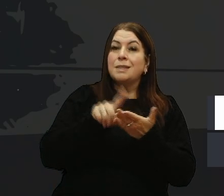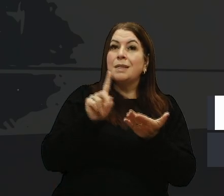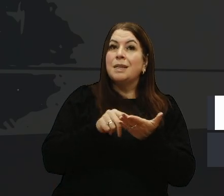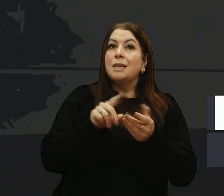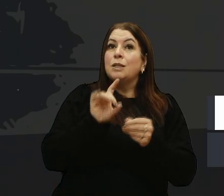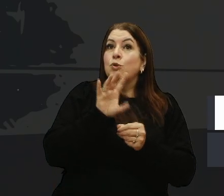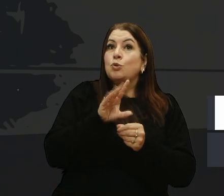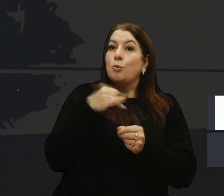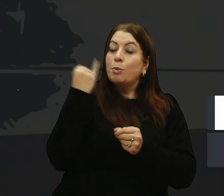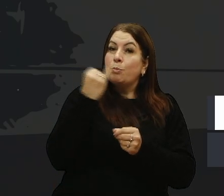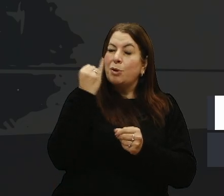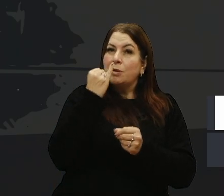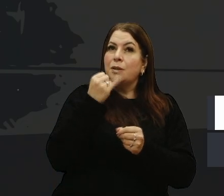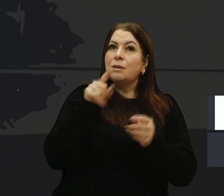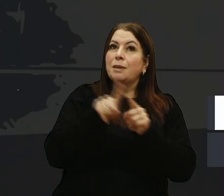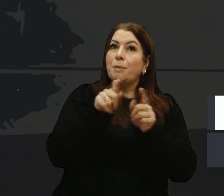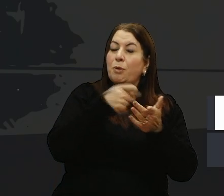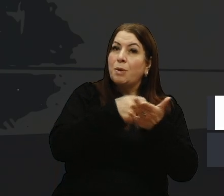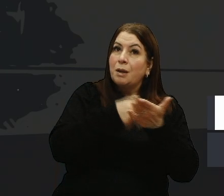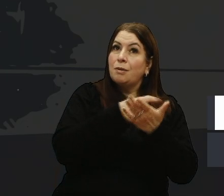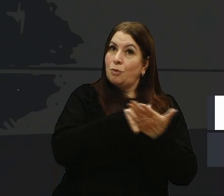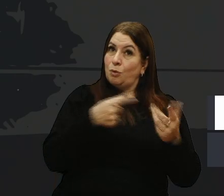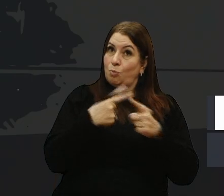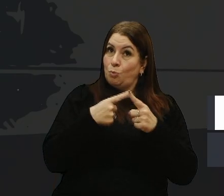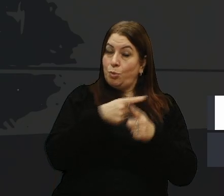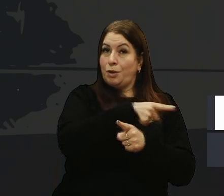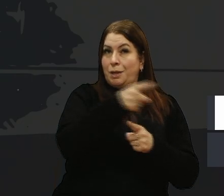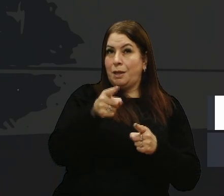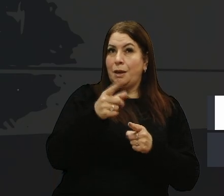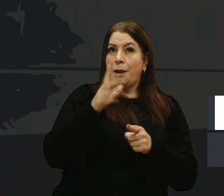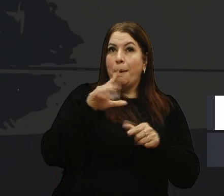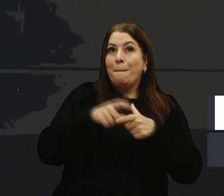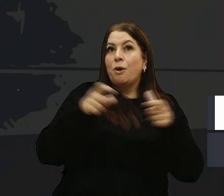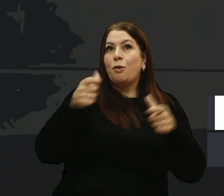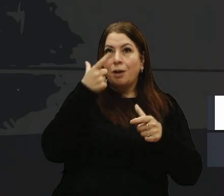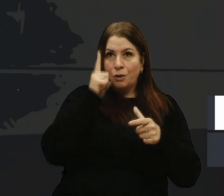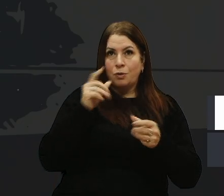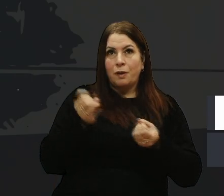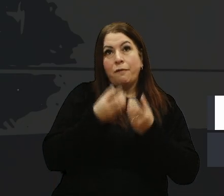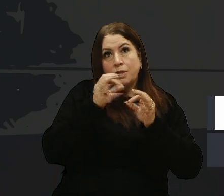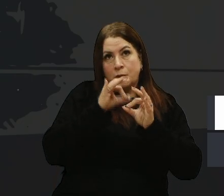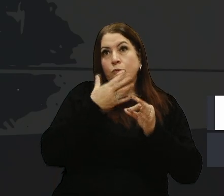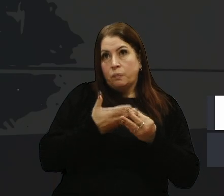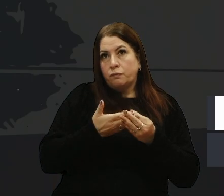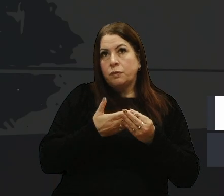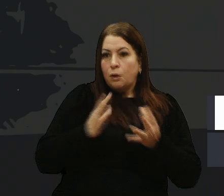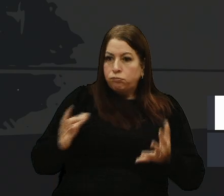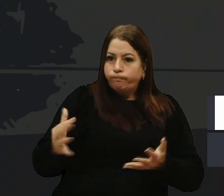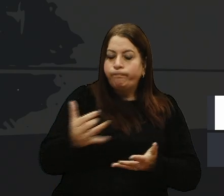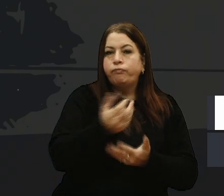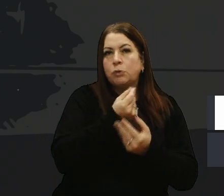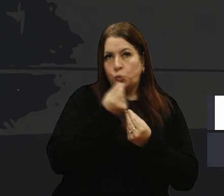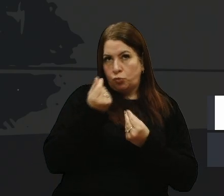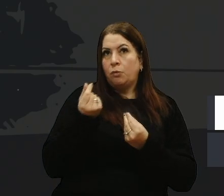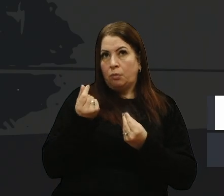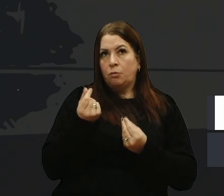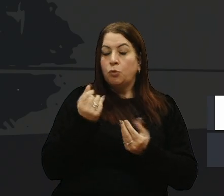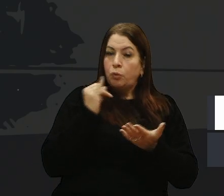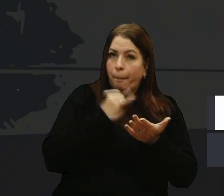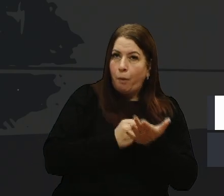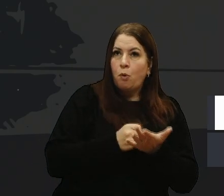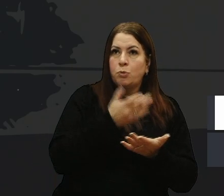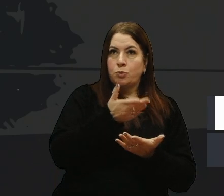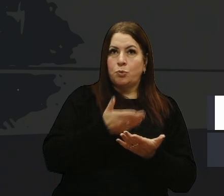porque é super importante que a prefeitura é a maior ganhadora da Festa da Uva, digamos assim, na arrecadação de